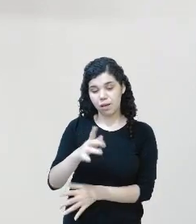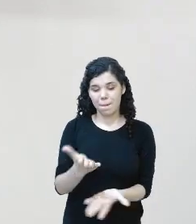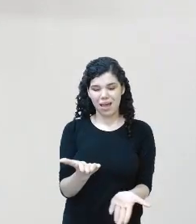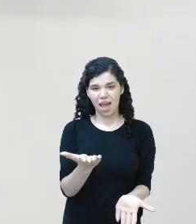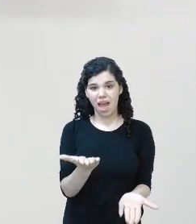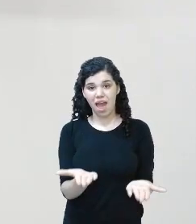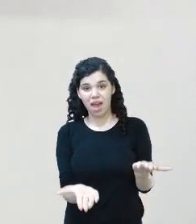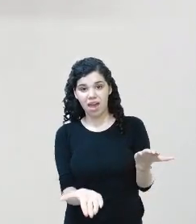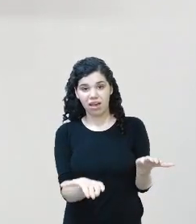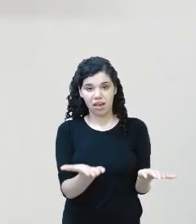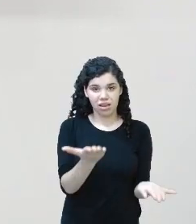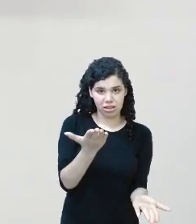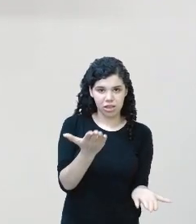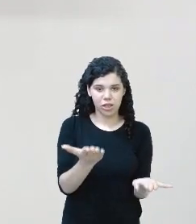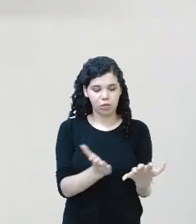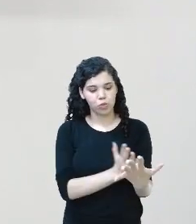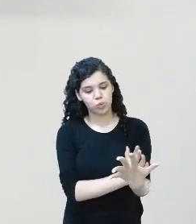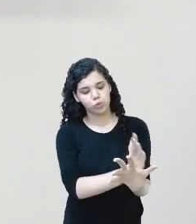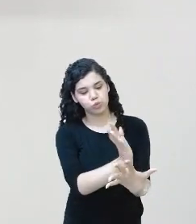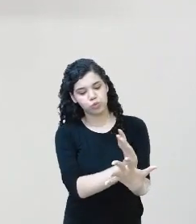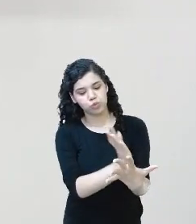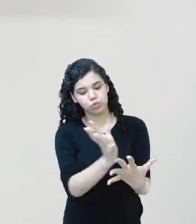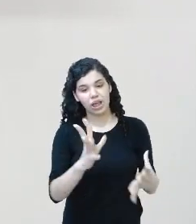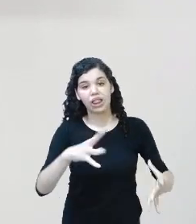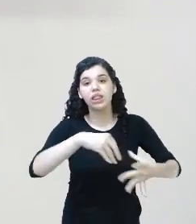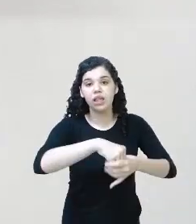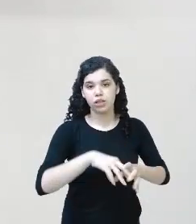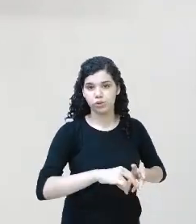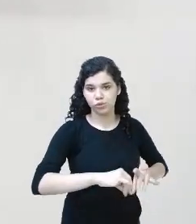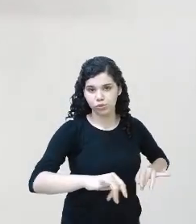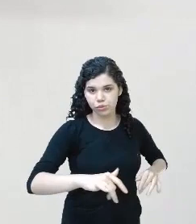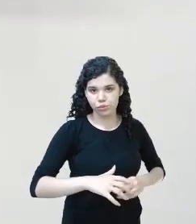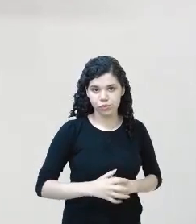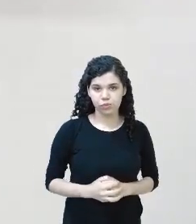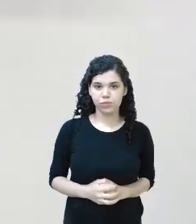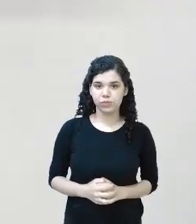dos elementos que formam e compõem o solo.